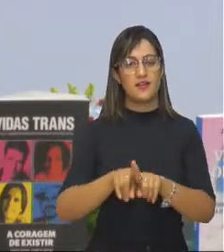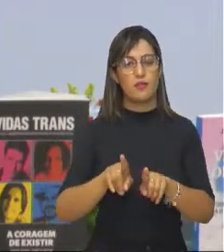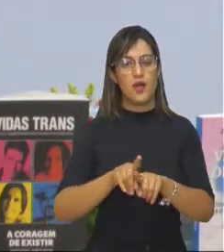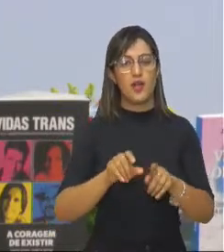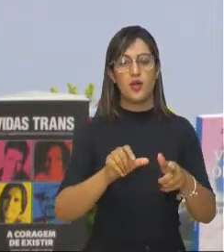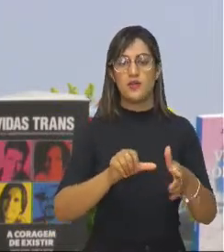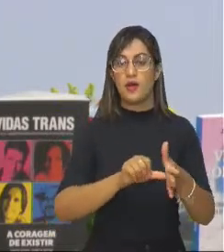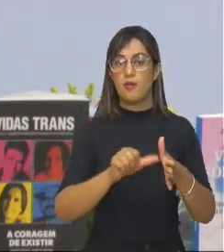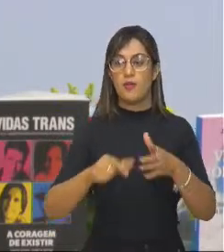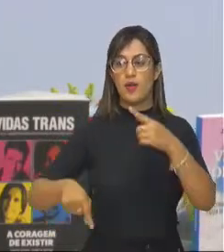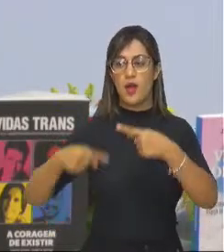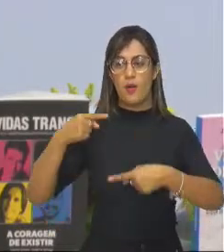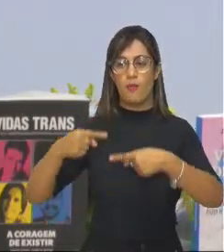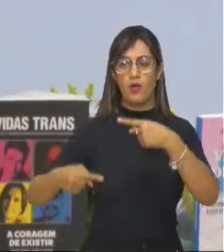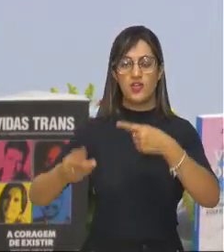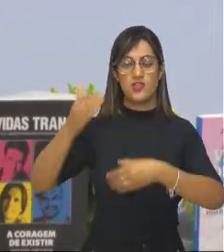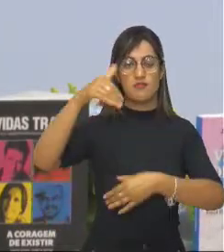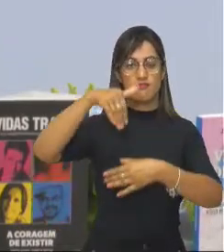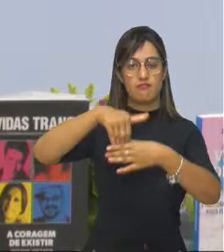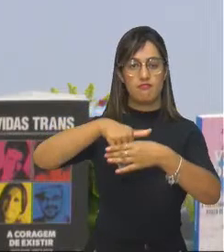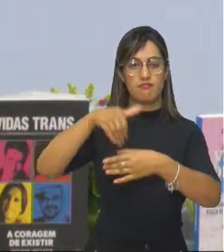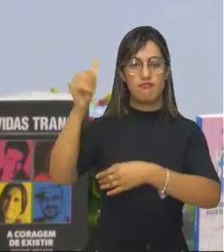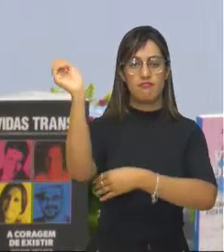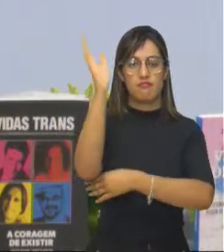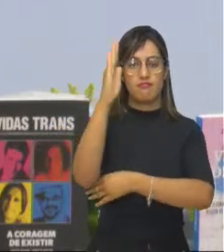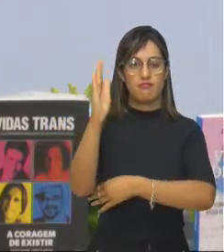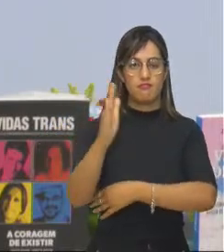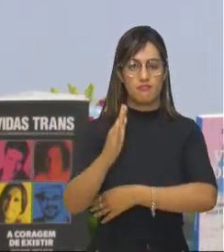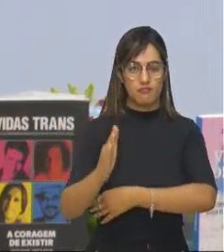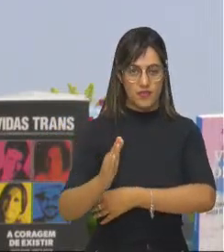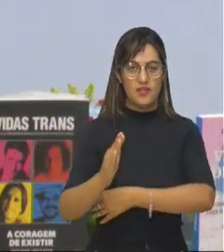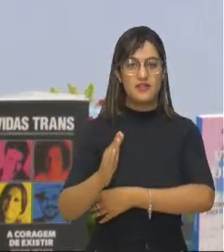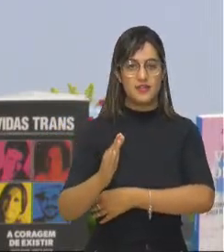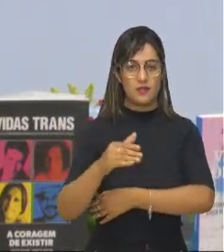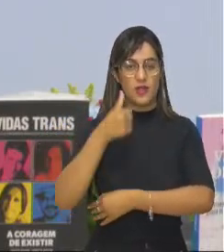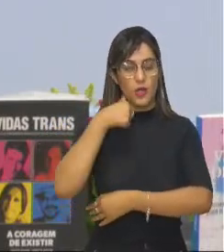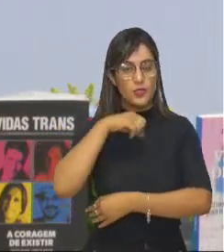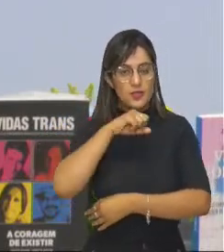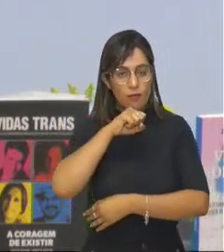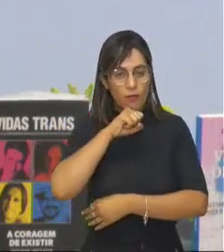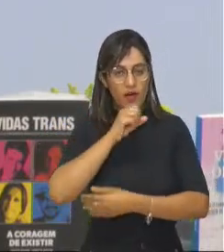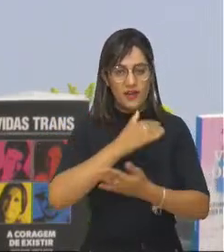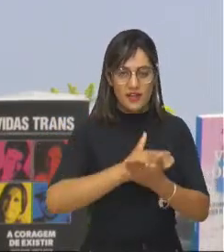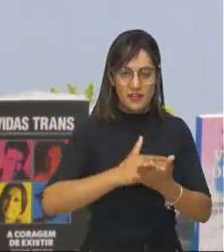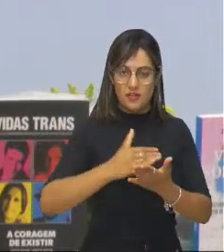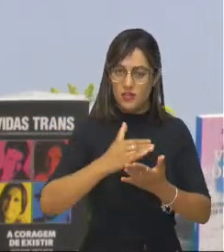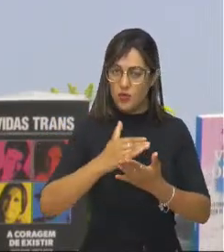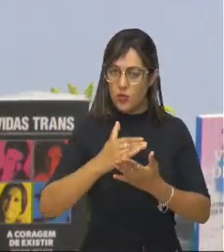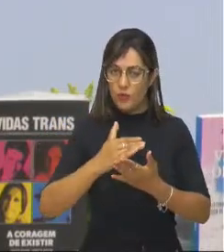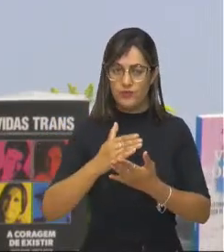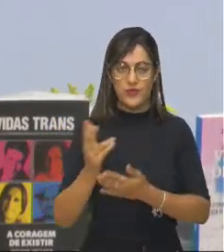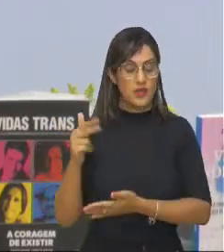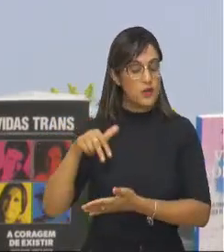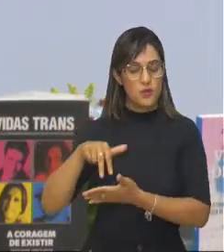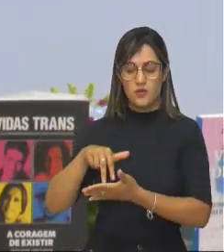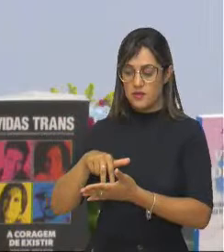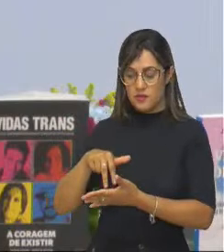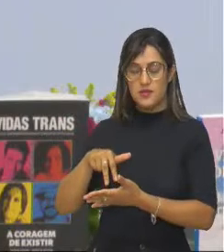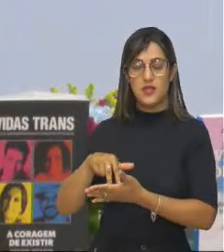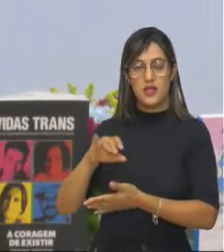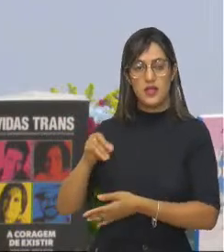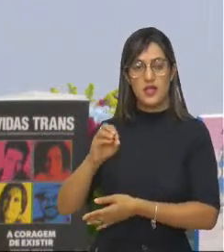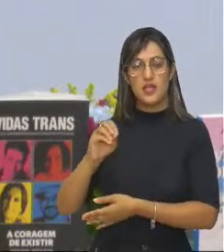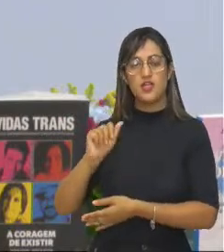política eleita na história do Brasil, da nossa matriarca, que não pôde estar aqui também, Joana Baby,